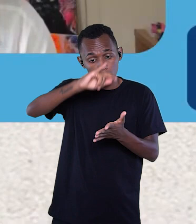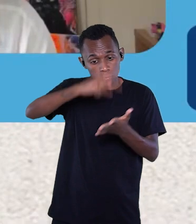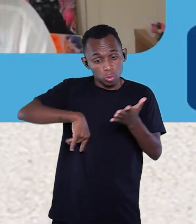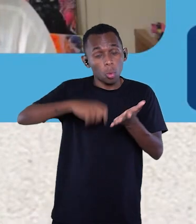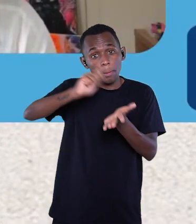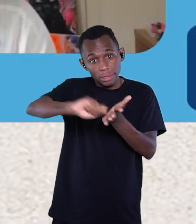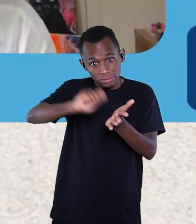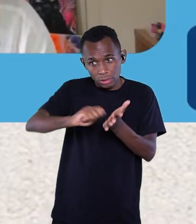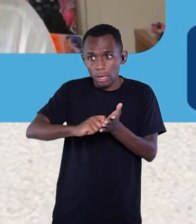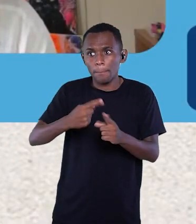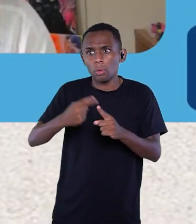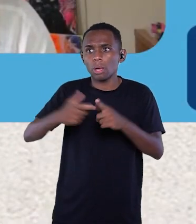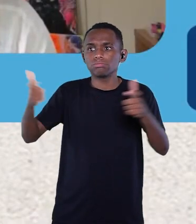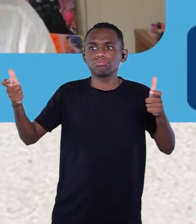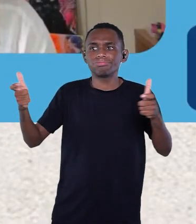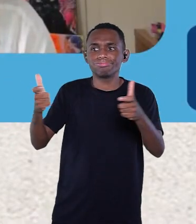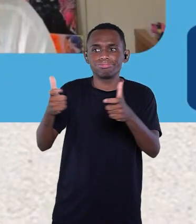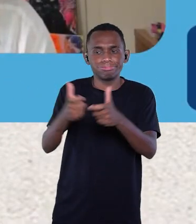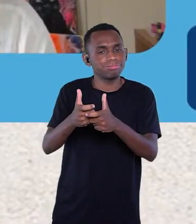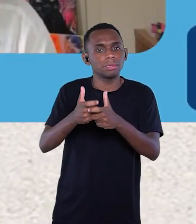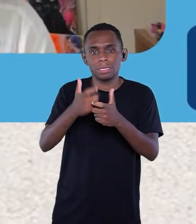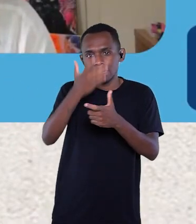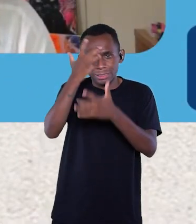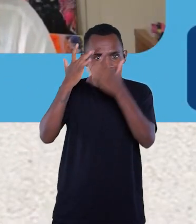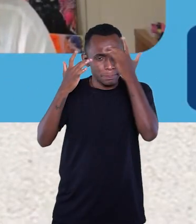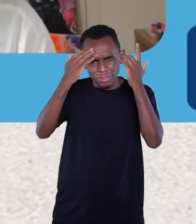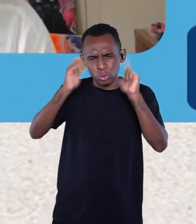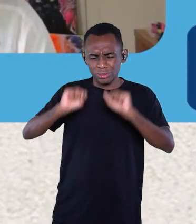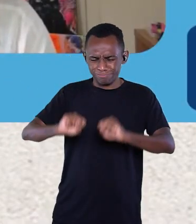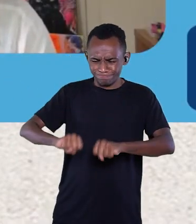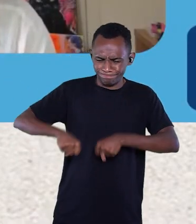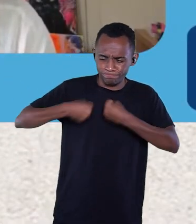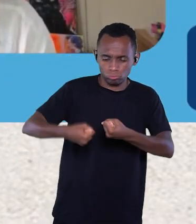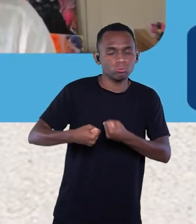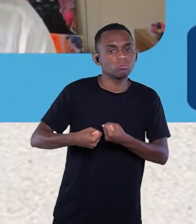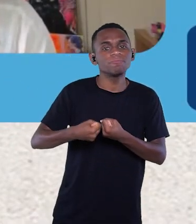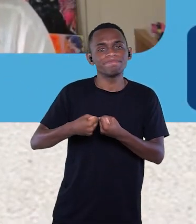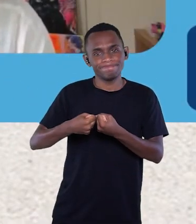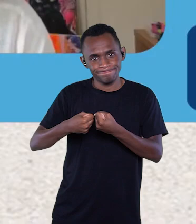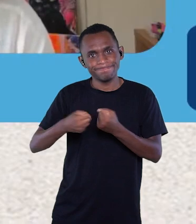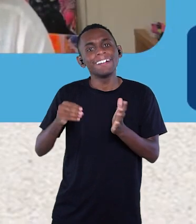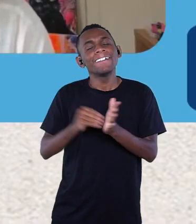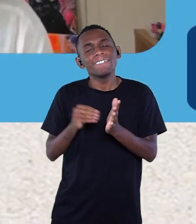documentação, né, porque poucas pessoas levam esse estandarte, né, poucos